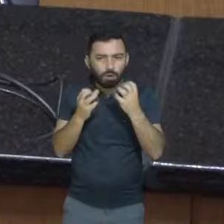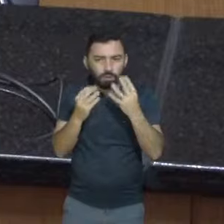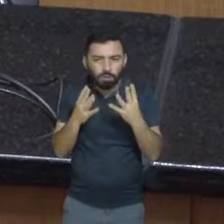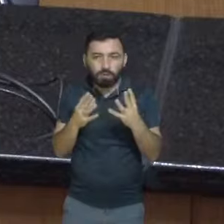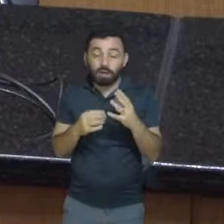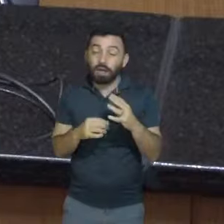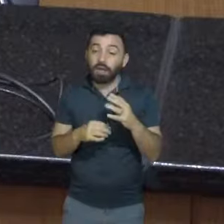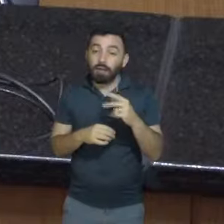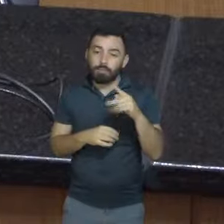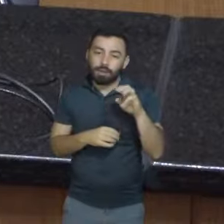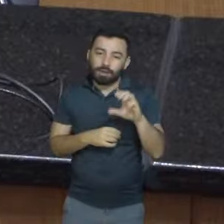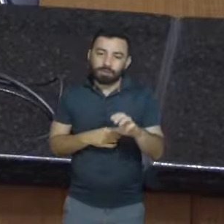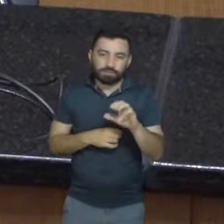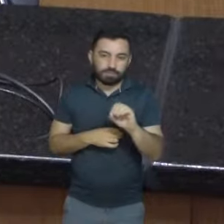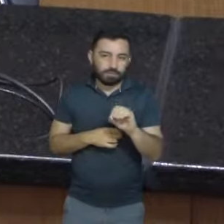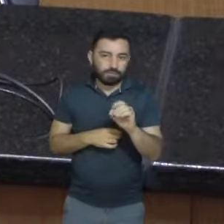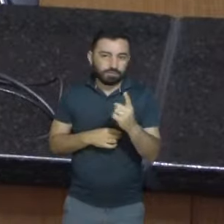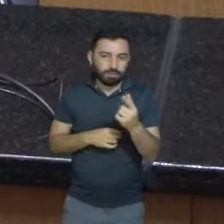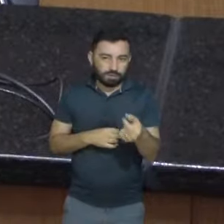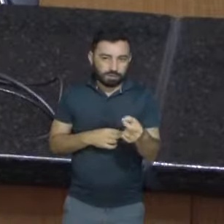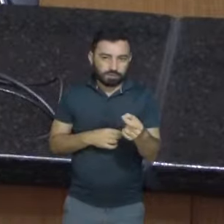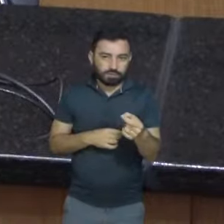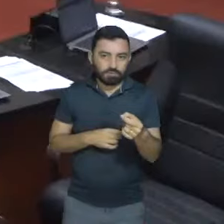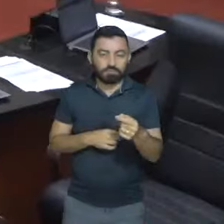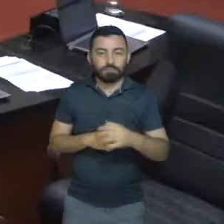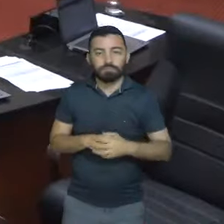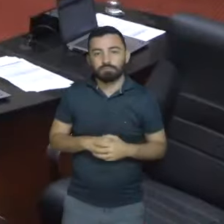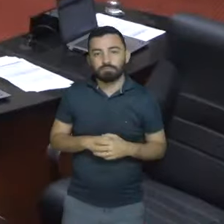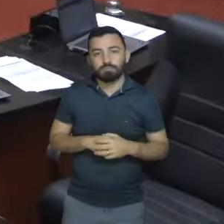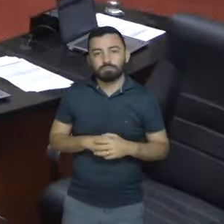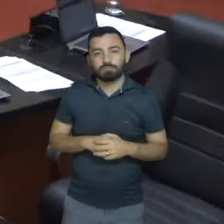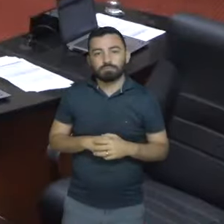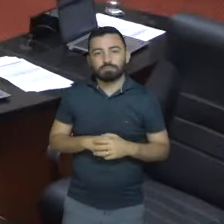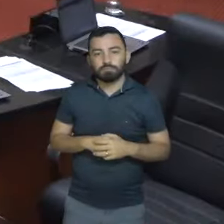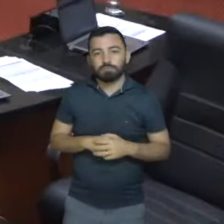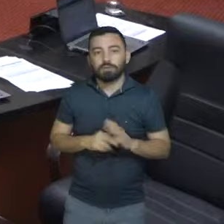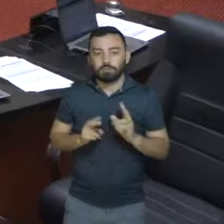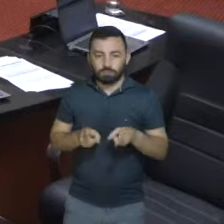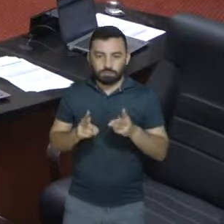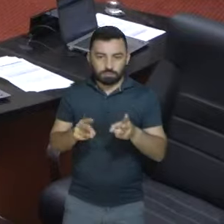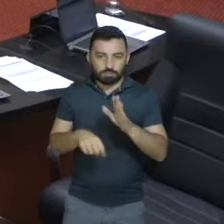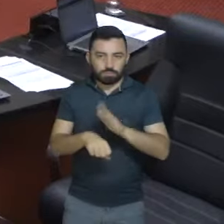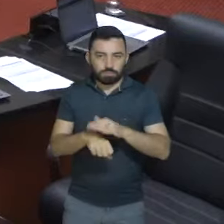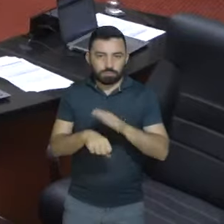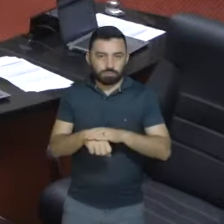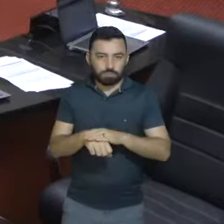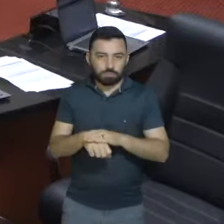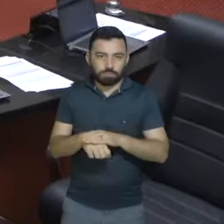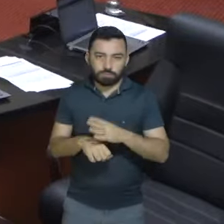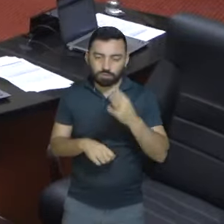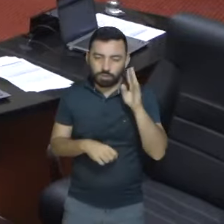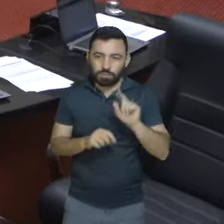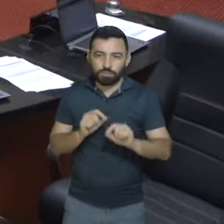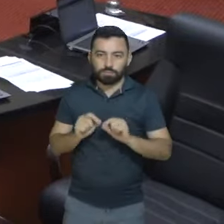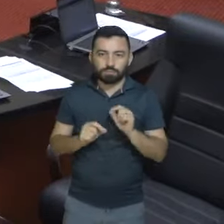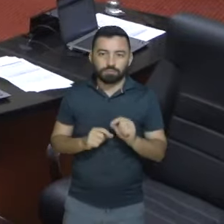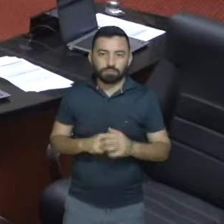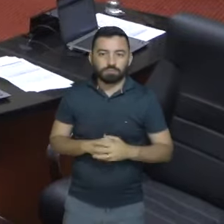e o PL 0483, senhor presidente. Ainda para discutir a matéria, com a palavra o deputado Thiago Zilli. Senhor